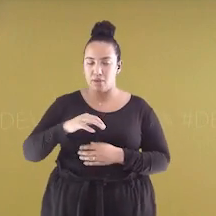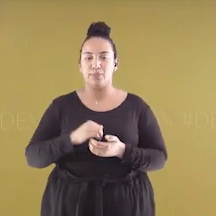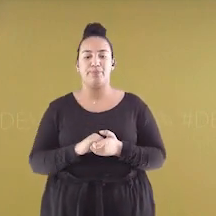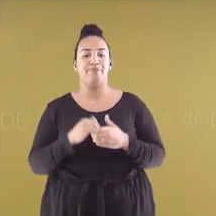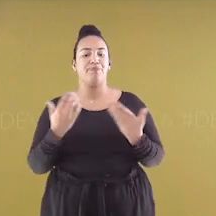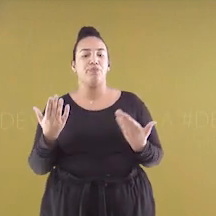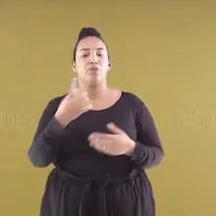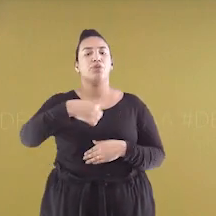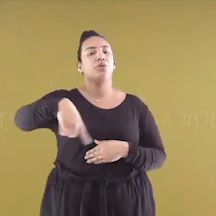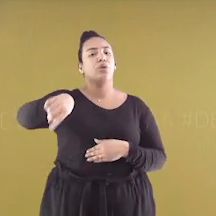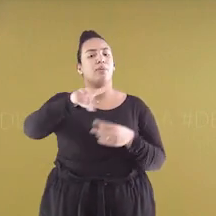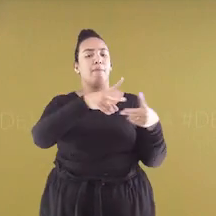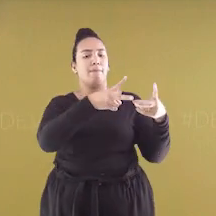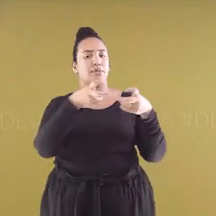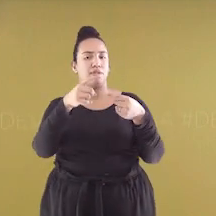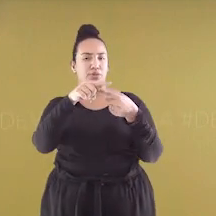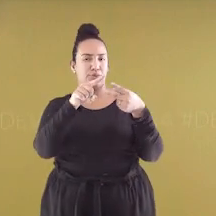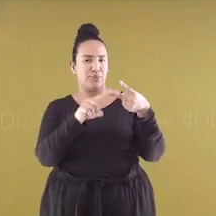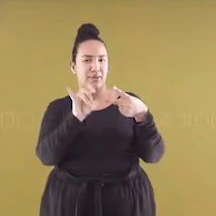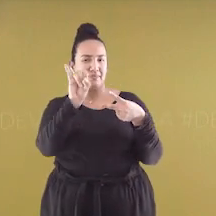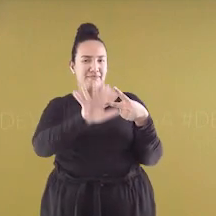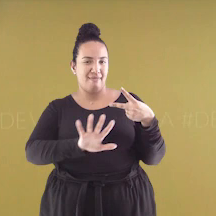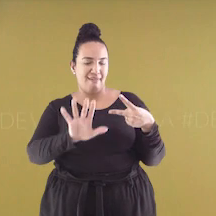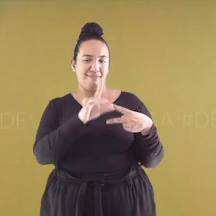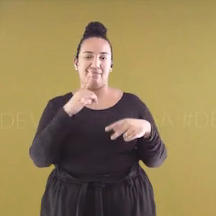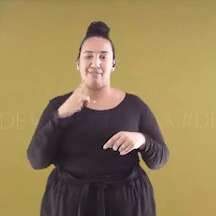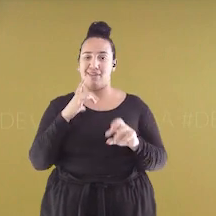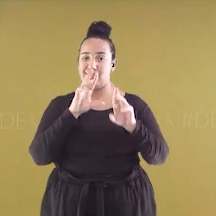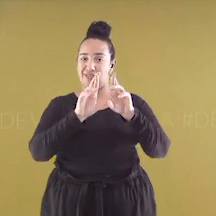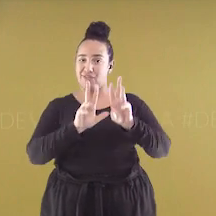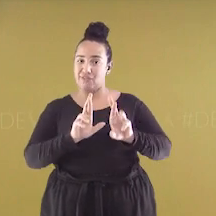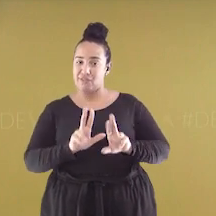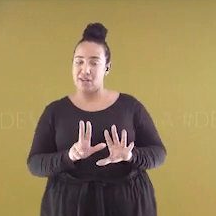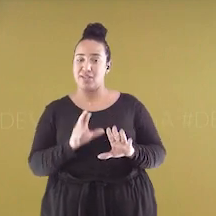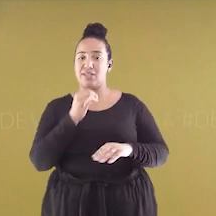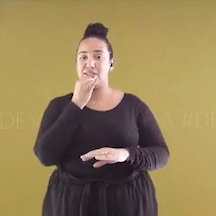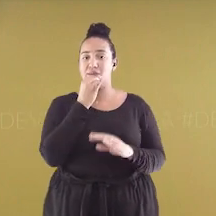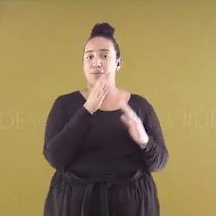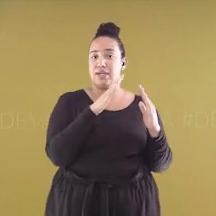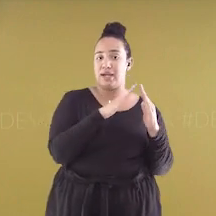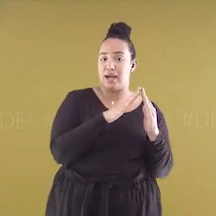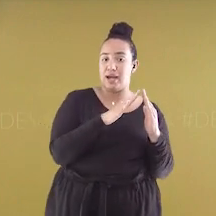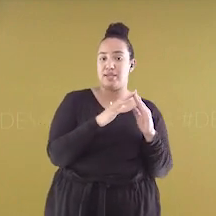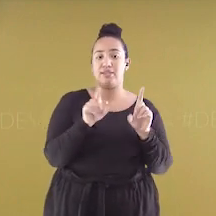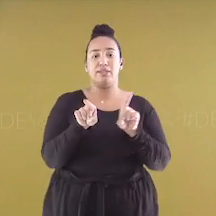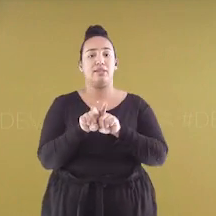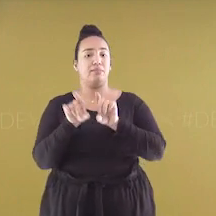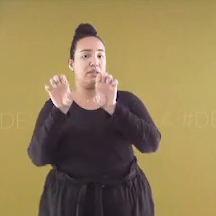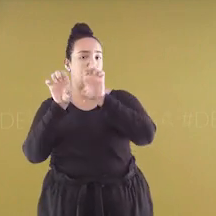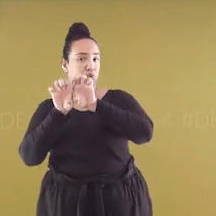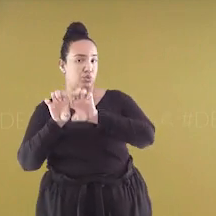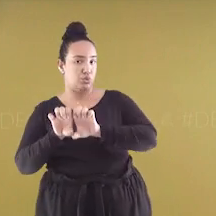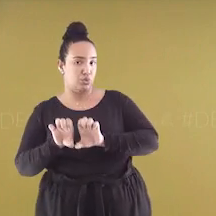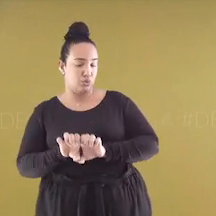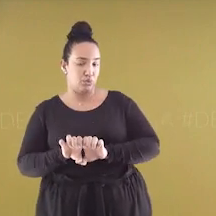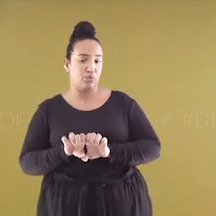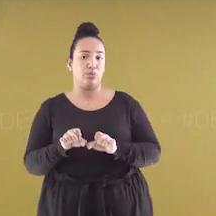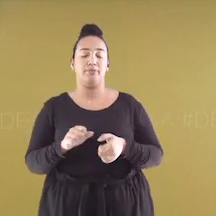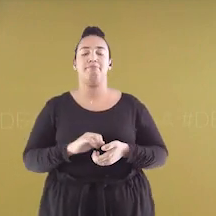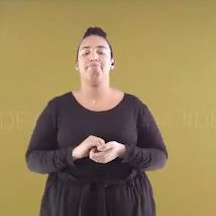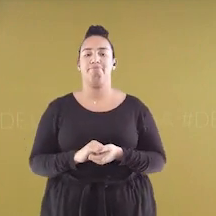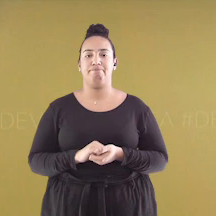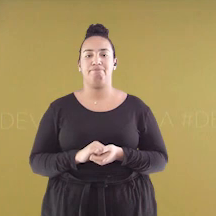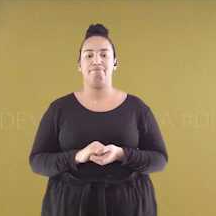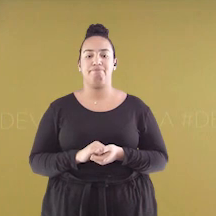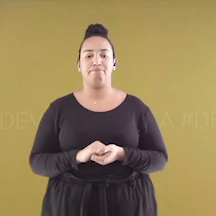socioespacial, pois podemos perceber nas imagens as diferenças que existem de moradias e infraestrutura em